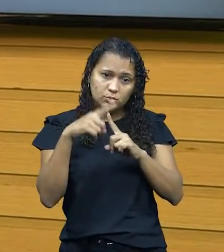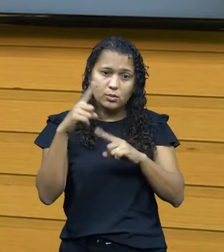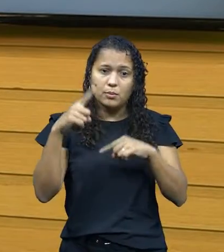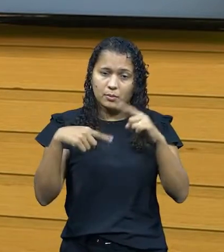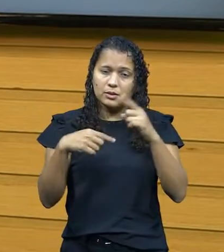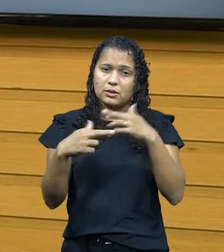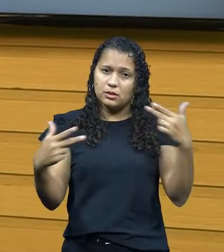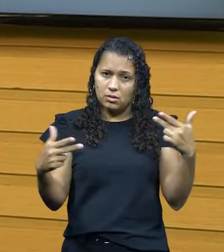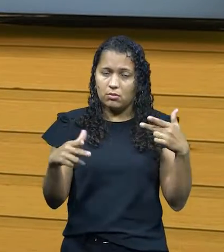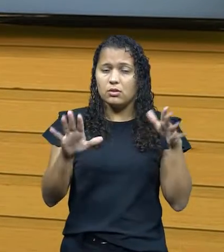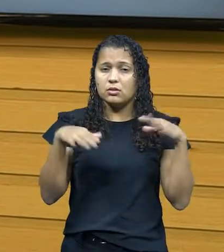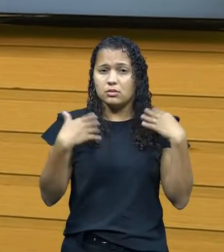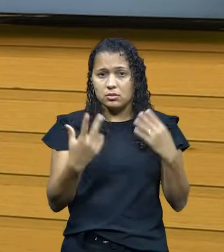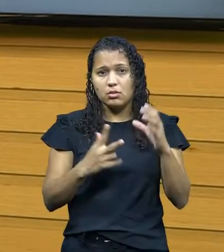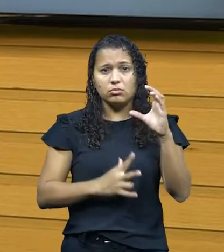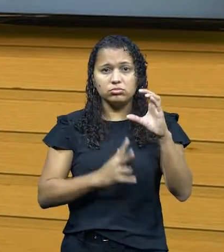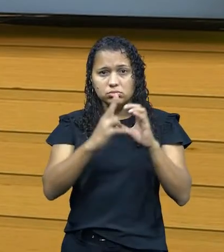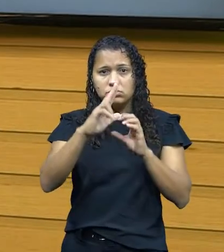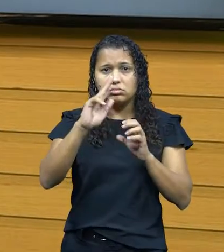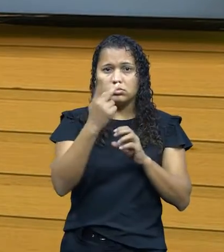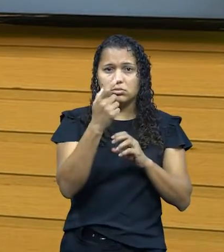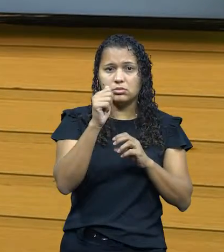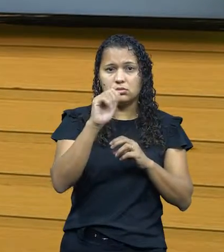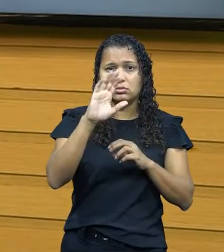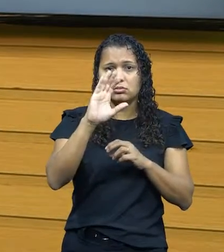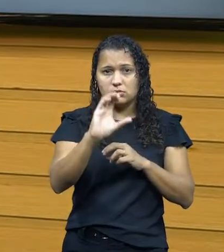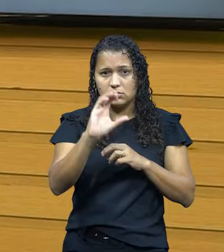mais de um tipo de material. Então a achura ela vem exatamente para nos dizer qual